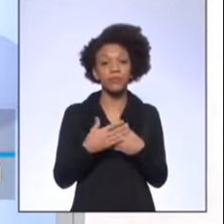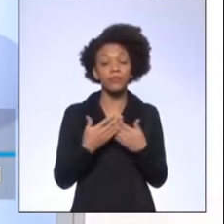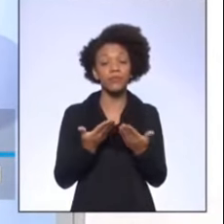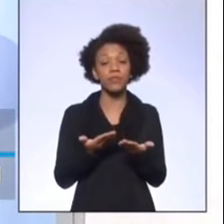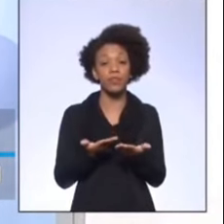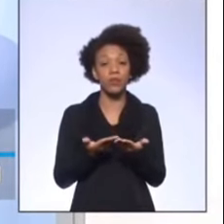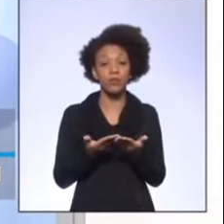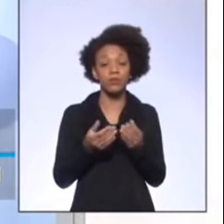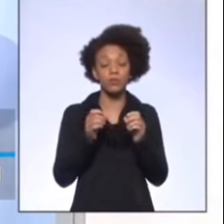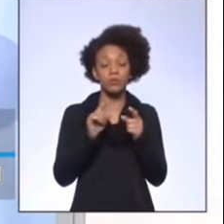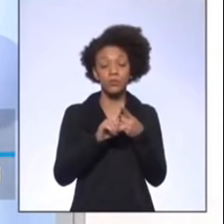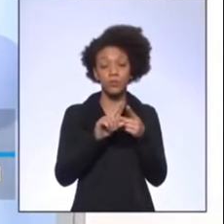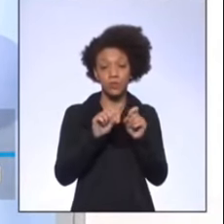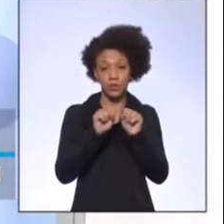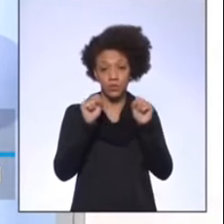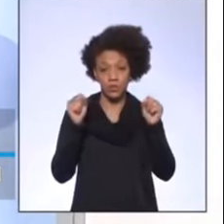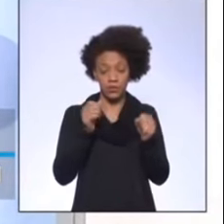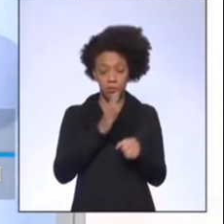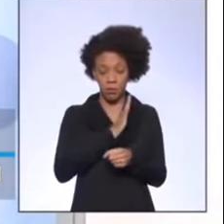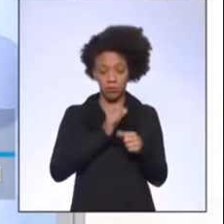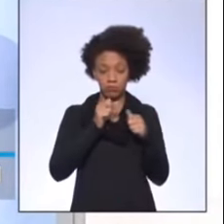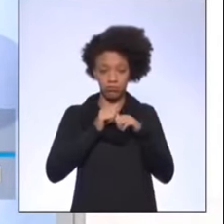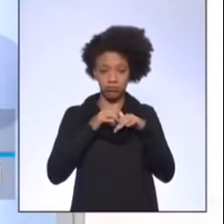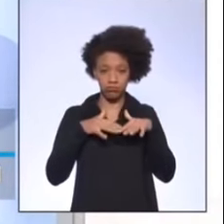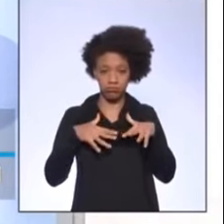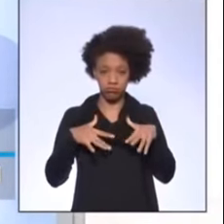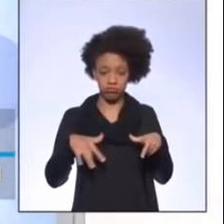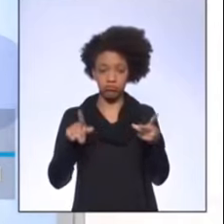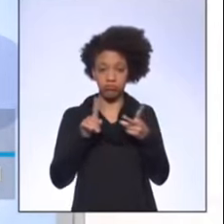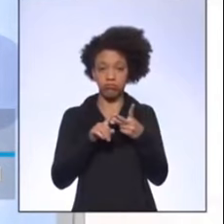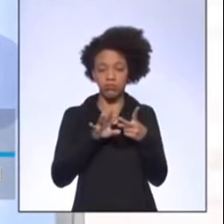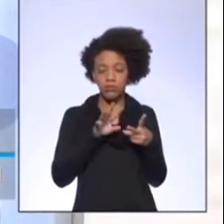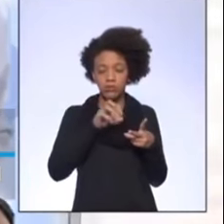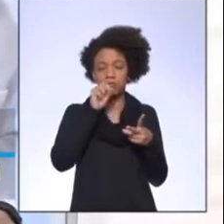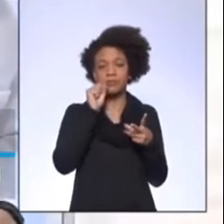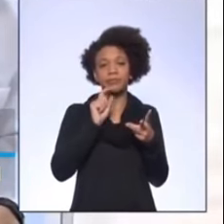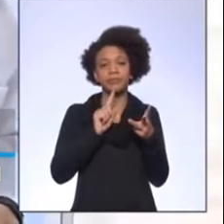Então, o sistema circulatório, falamos do sistema respiratório.